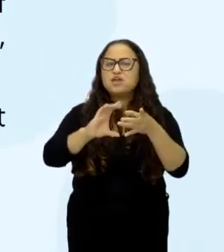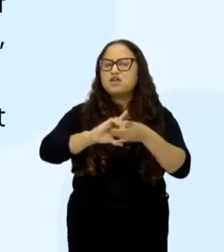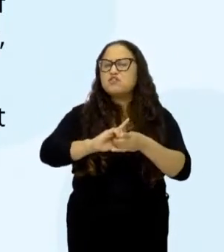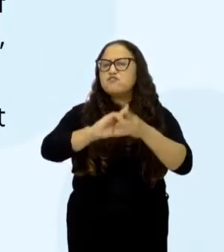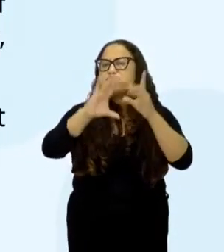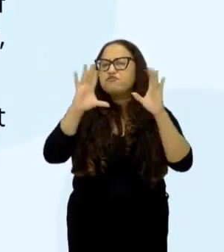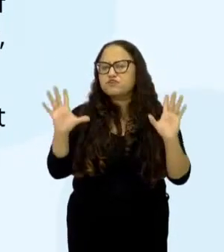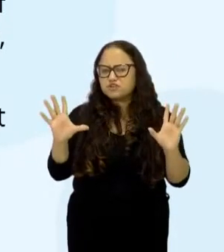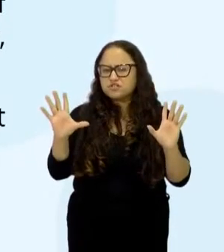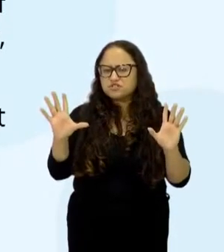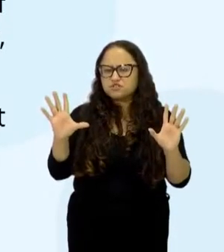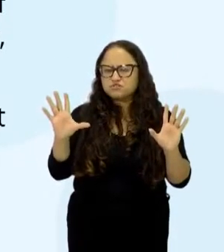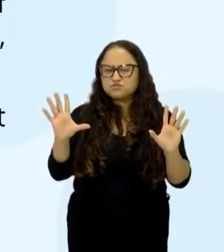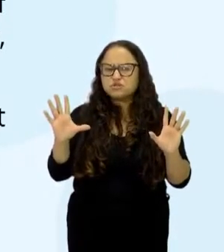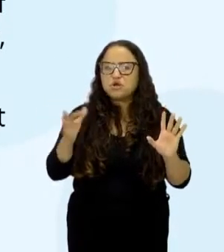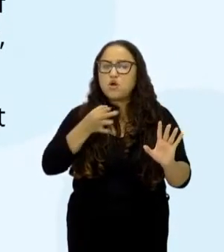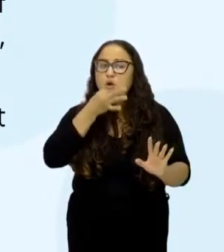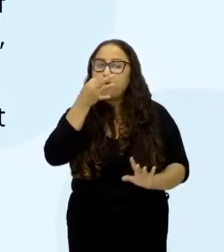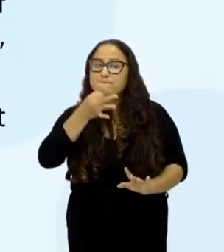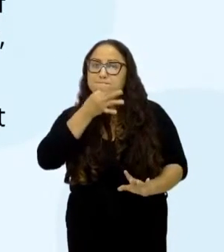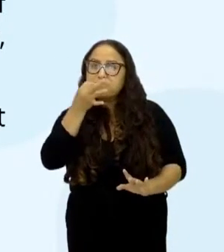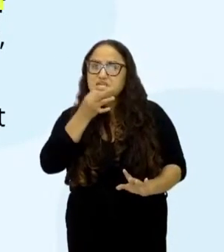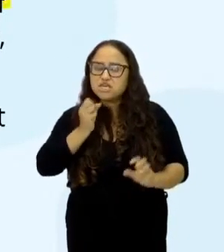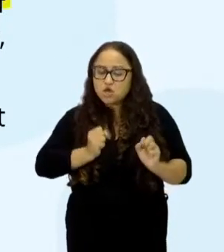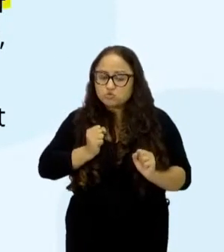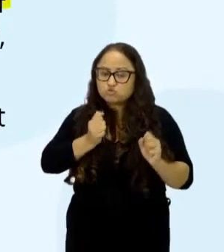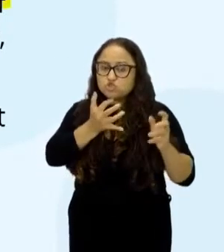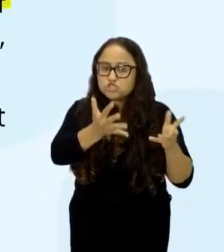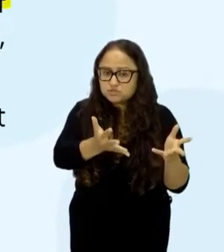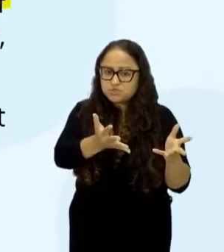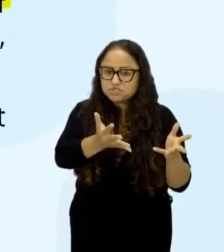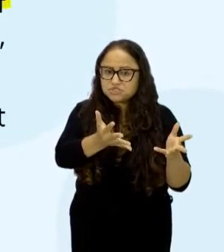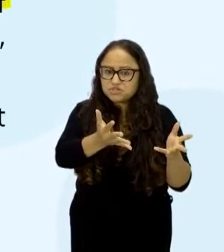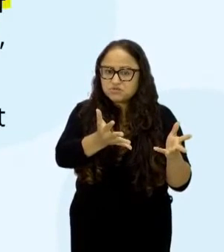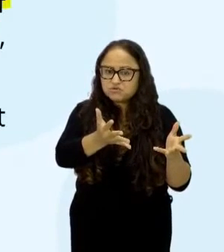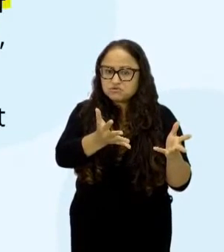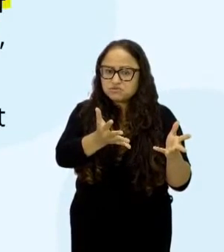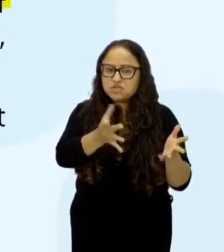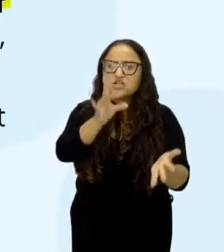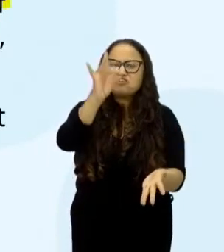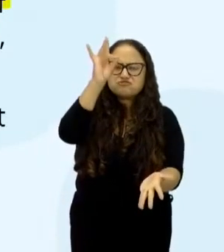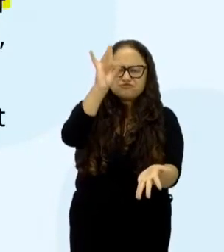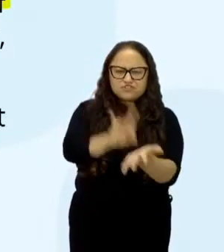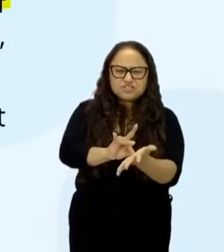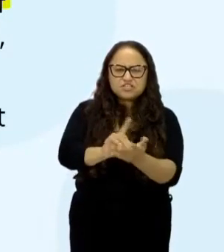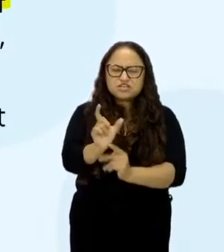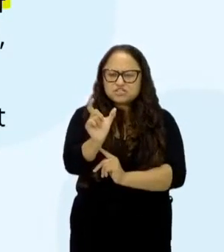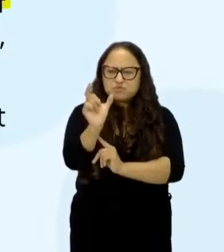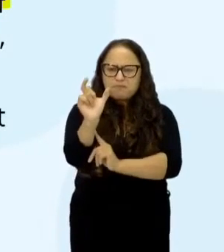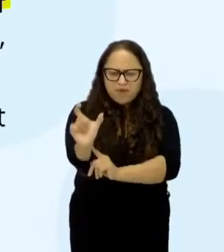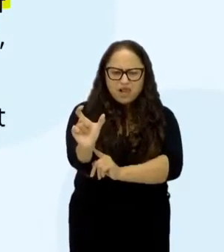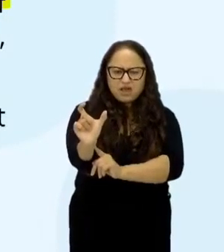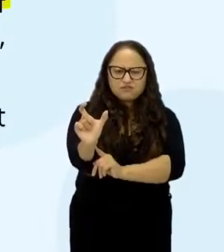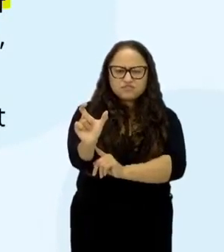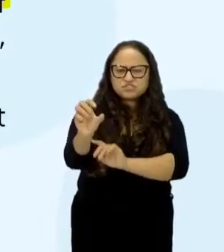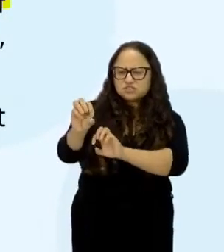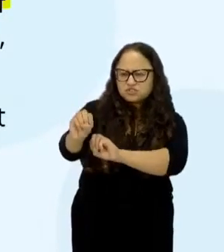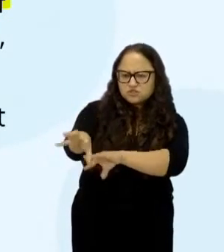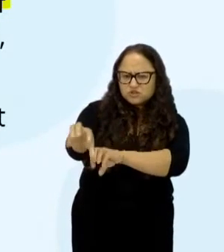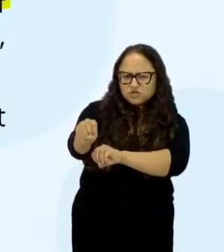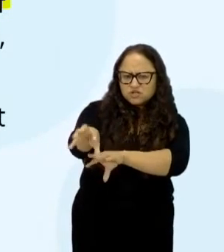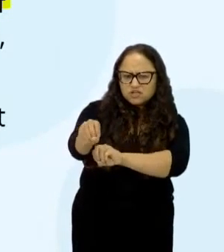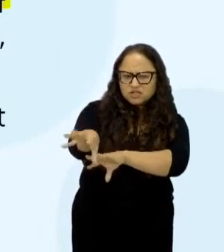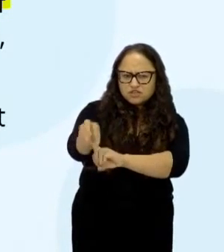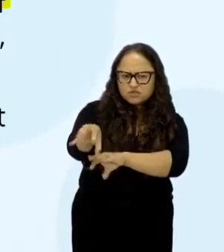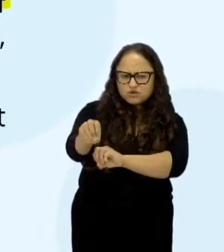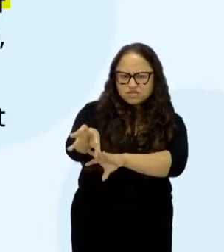liberdade. Freedom of opinion, a liberdade de opinião, and expression, e expressão.